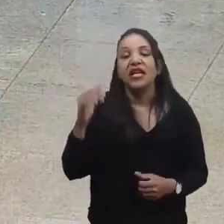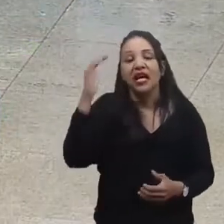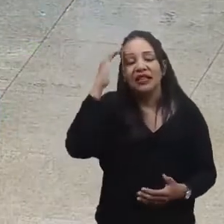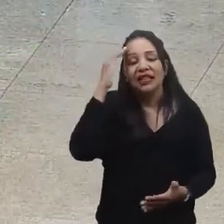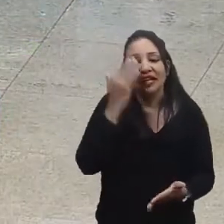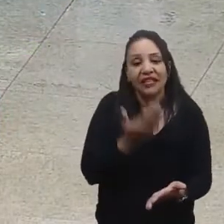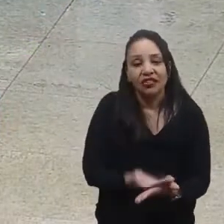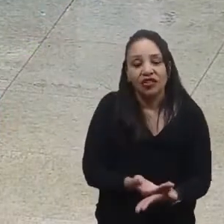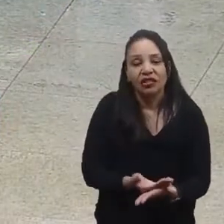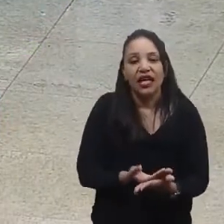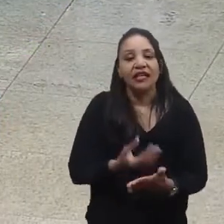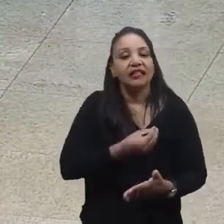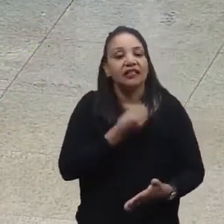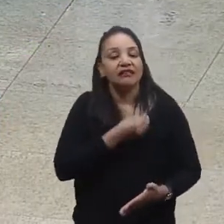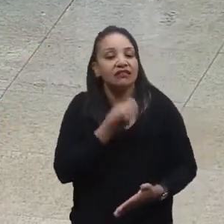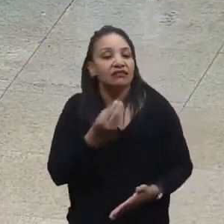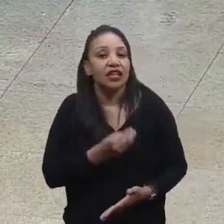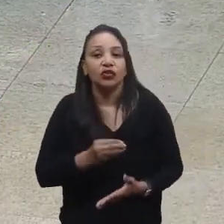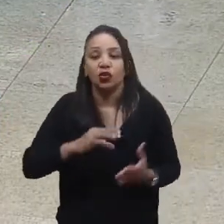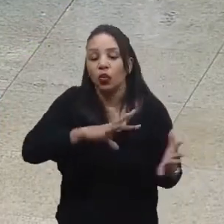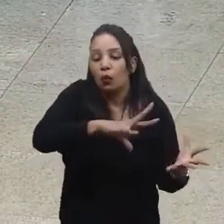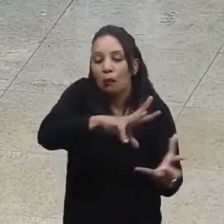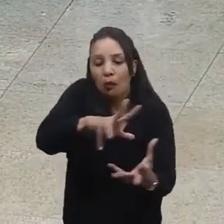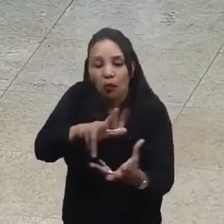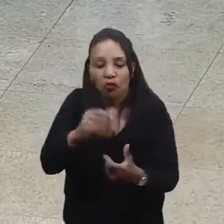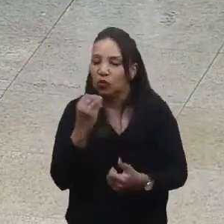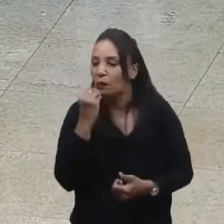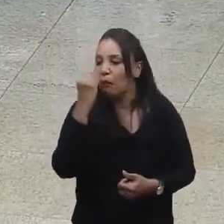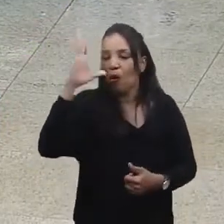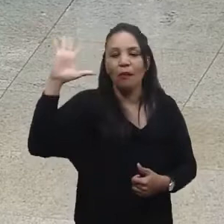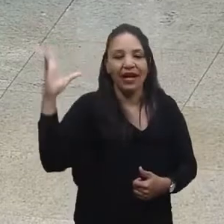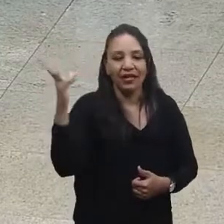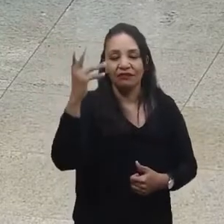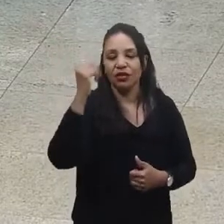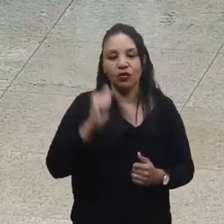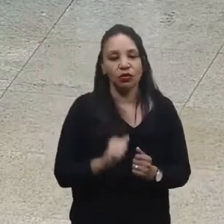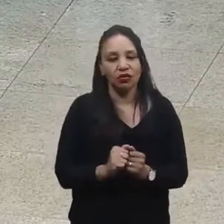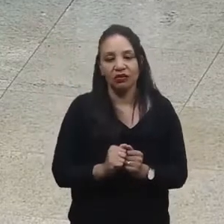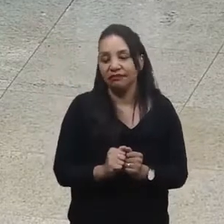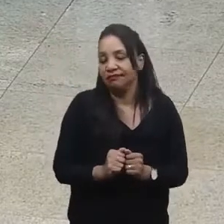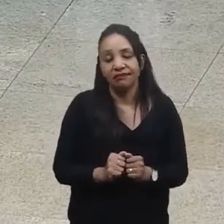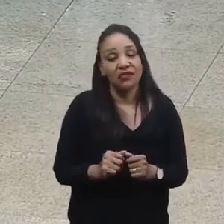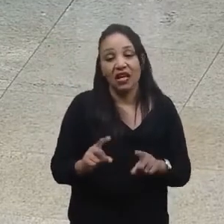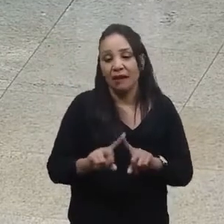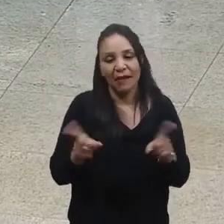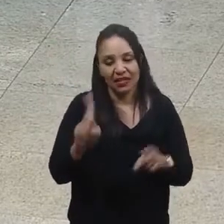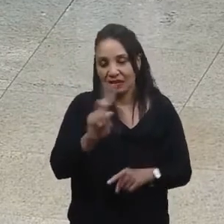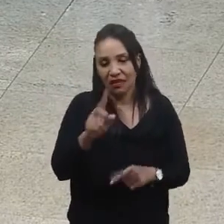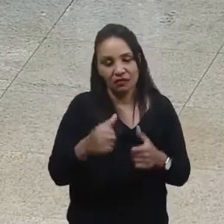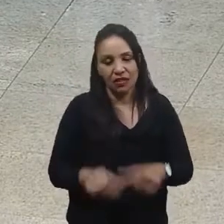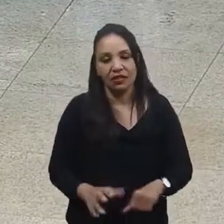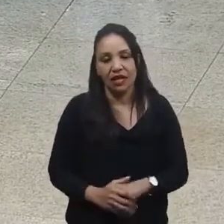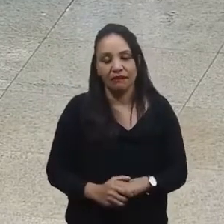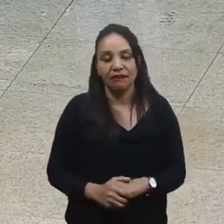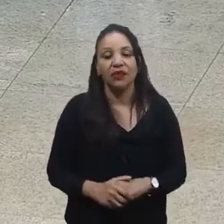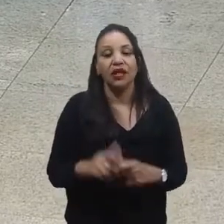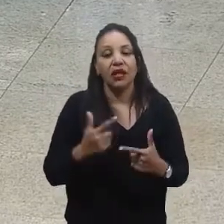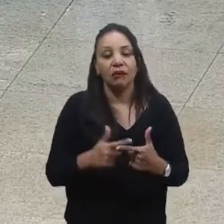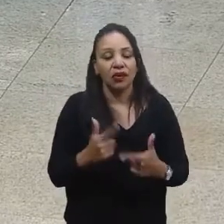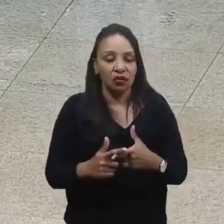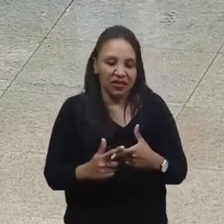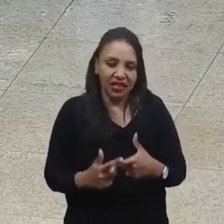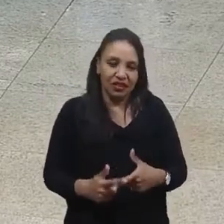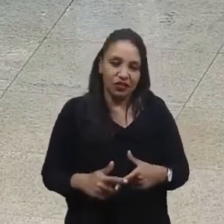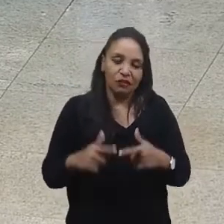oferece mas é vida perdida agora uma vida consciente em Deus que a vida nos